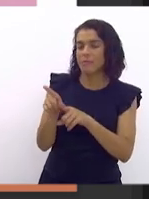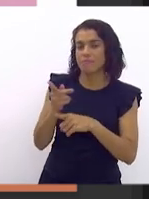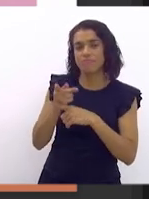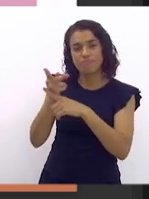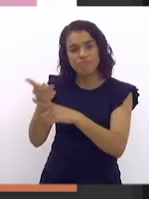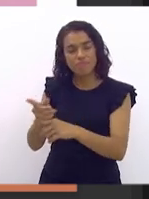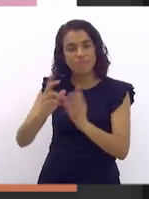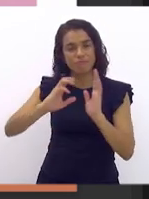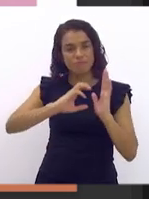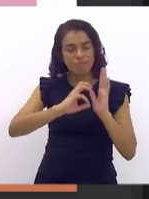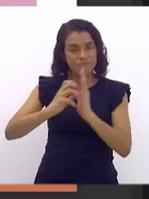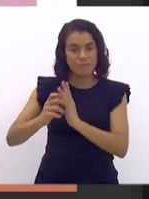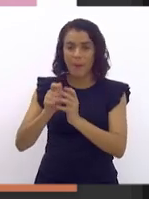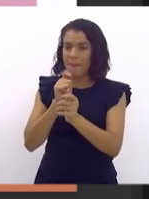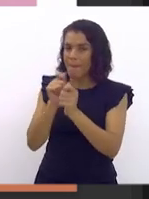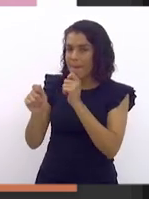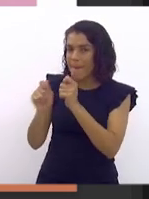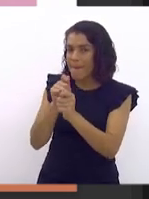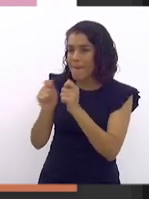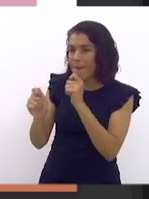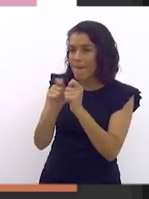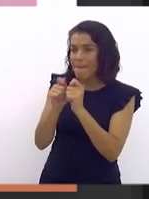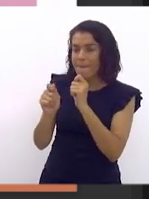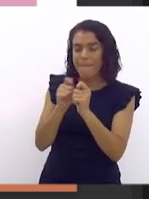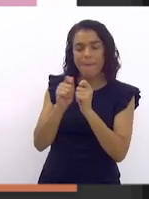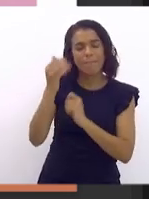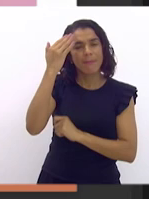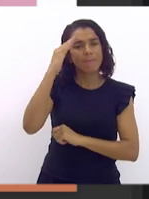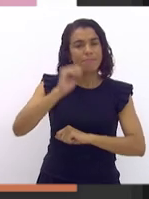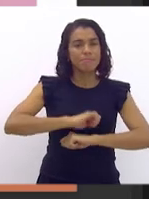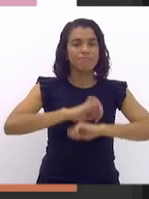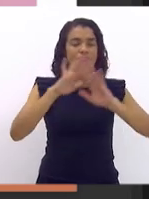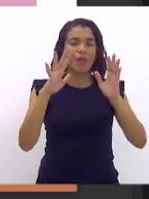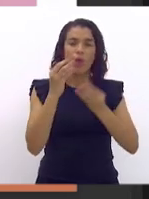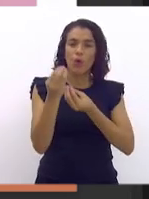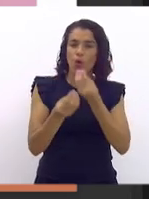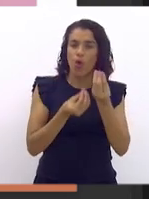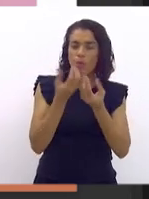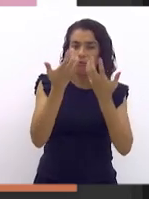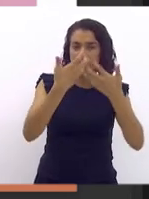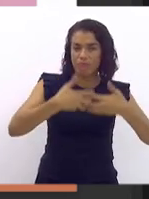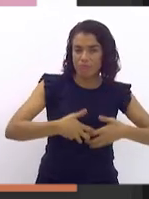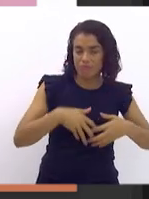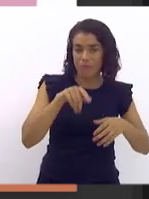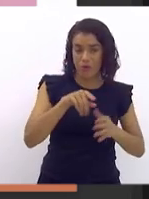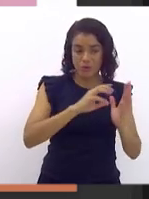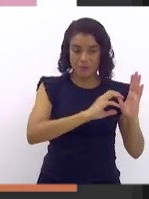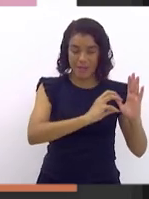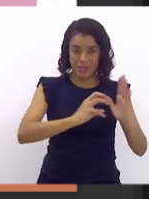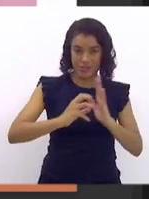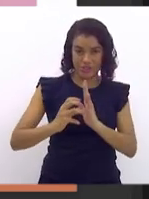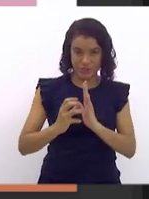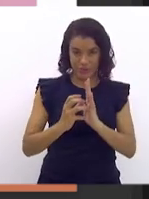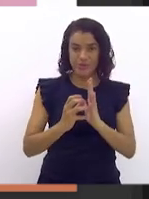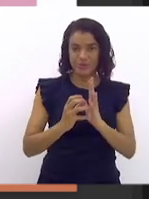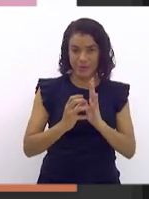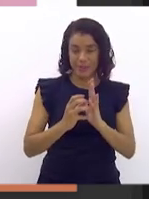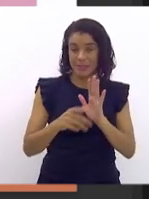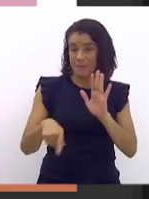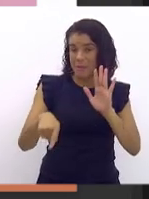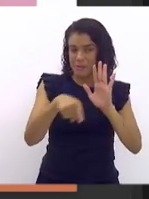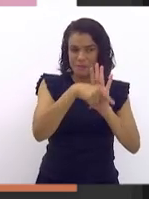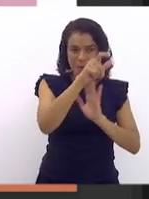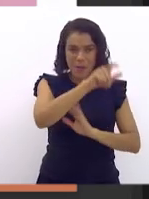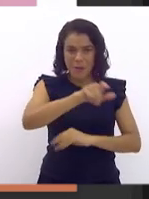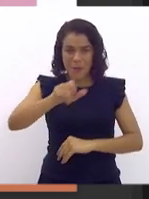meio de entrevistas para entender casos que acontecem. Não só entrevistando os partidos, mas também entrevistando as próprias mulheres